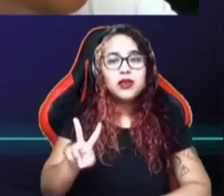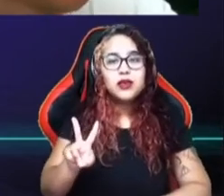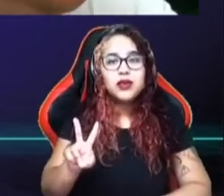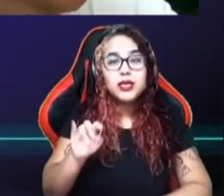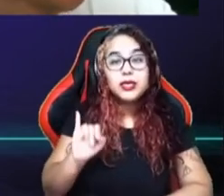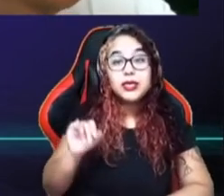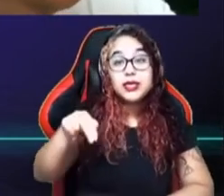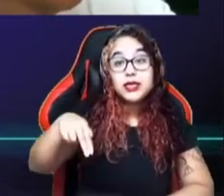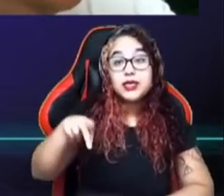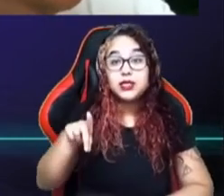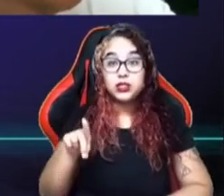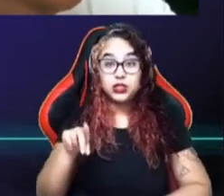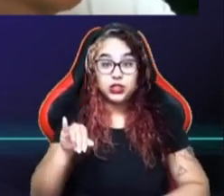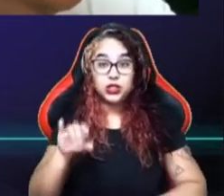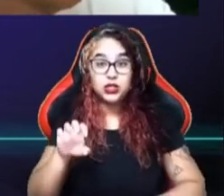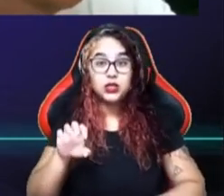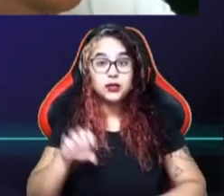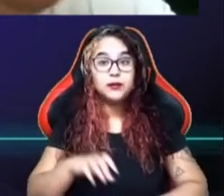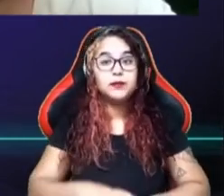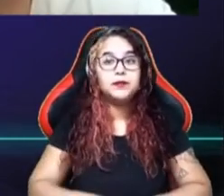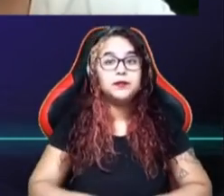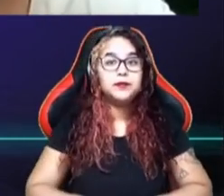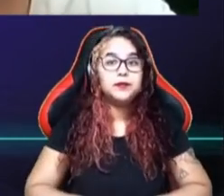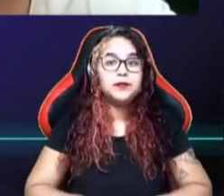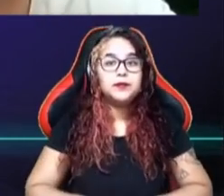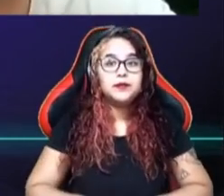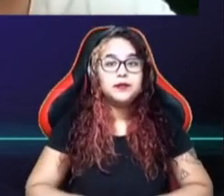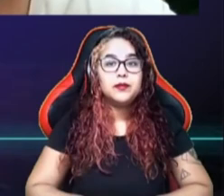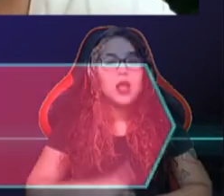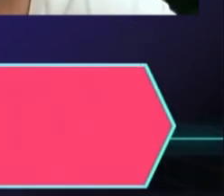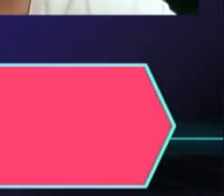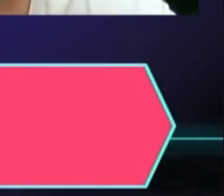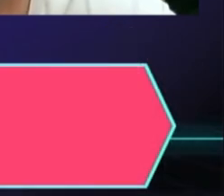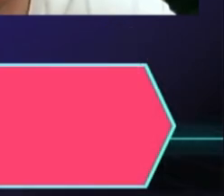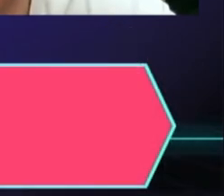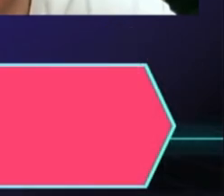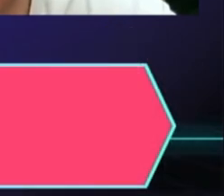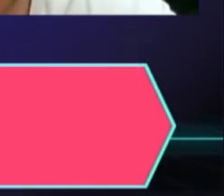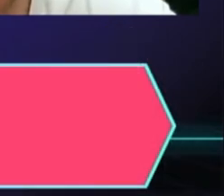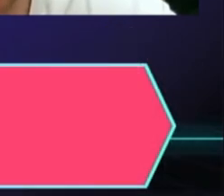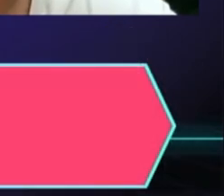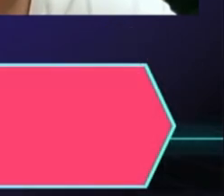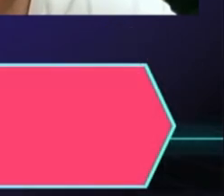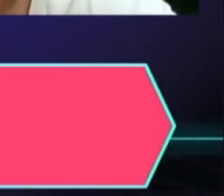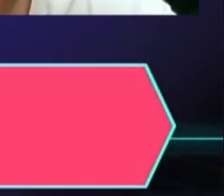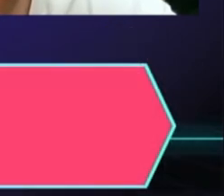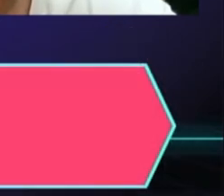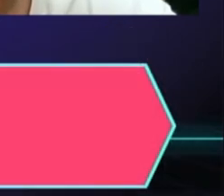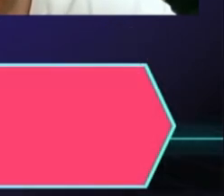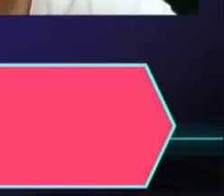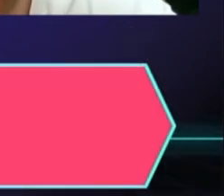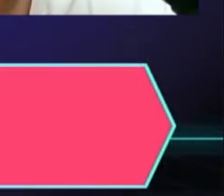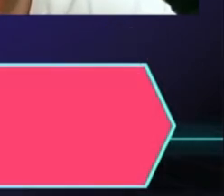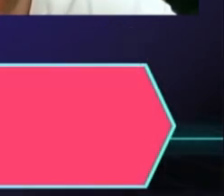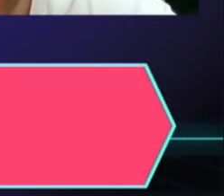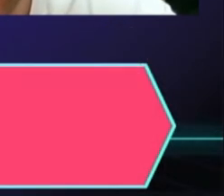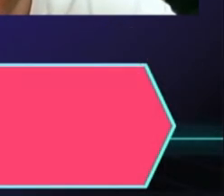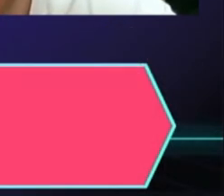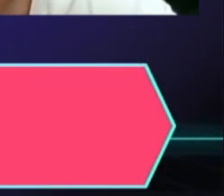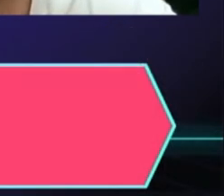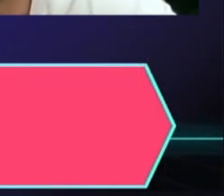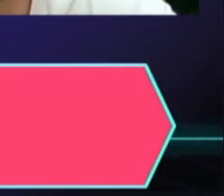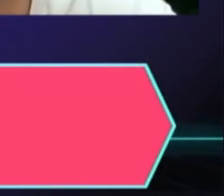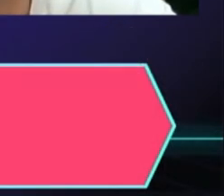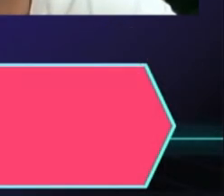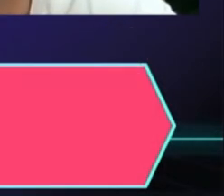recentemente, esse é um exemplo de abril agora, quer dizer, de mês passado, um case que deu muito certo,